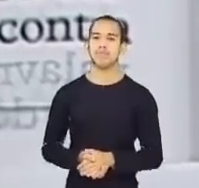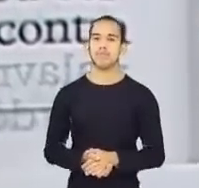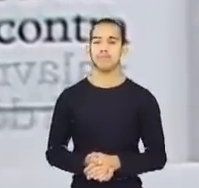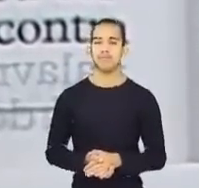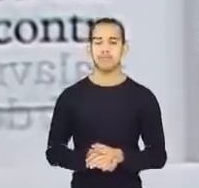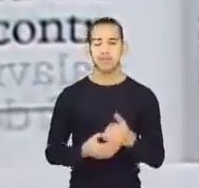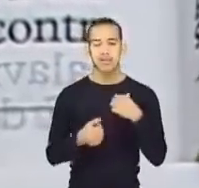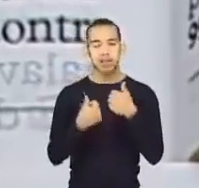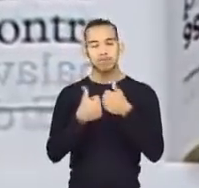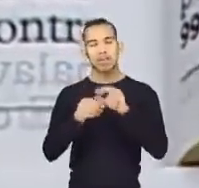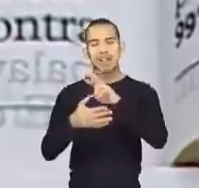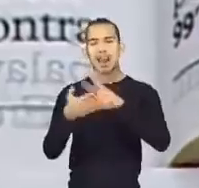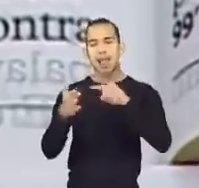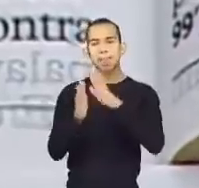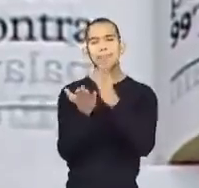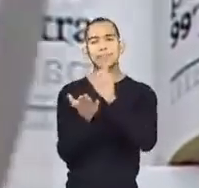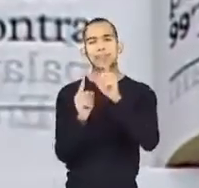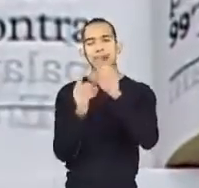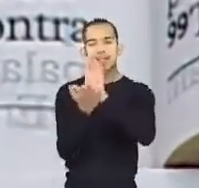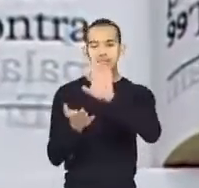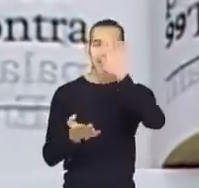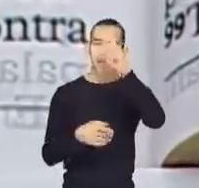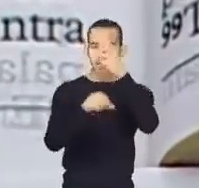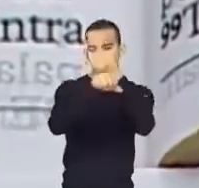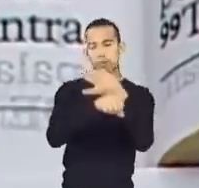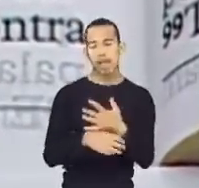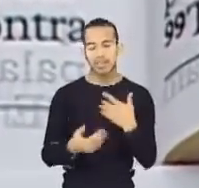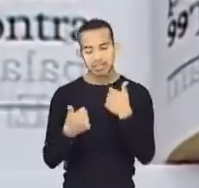estava lendo essa palavra aí, da madrugada.